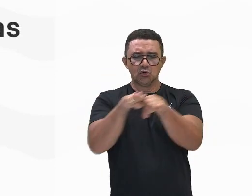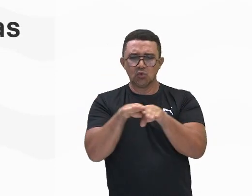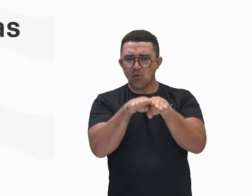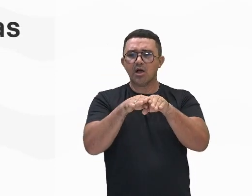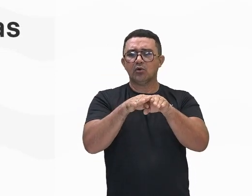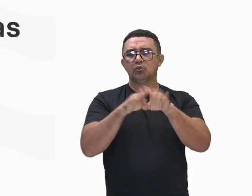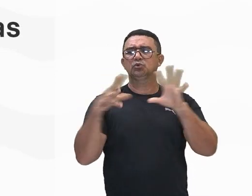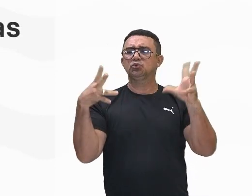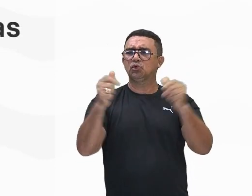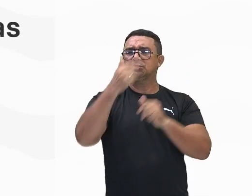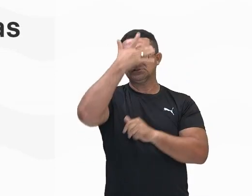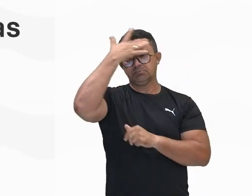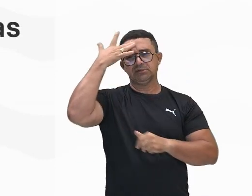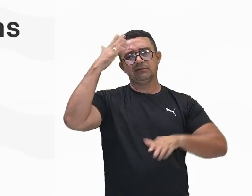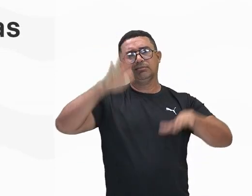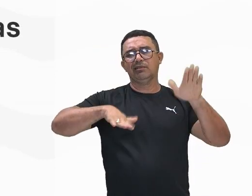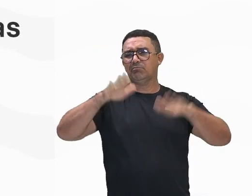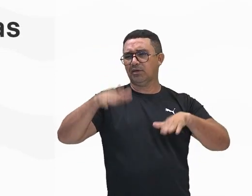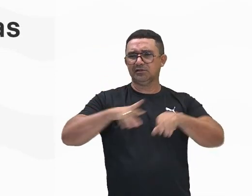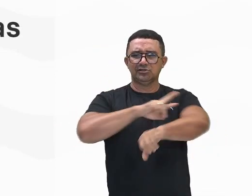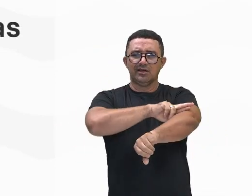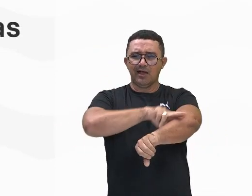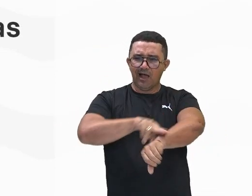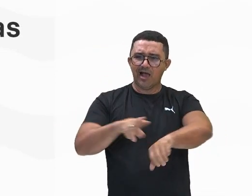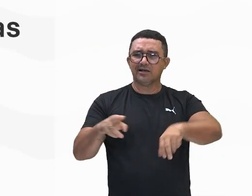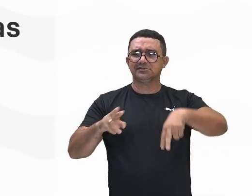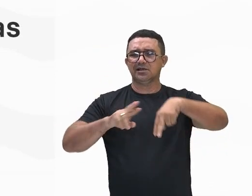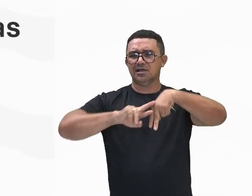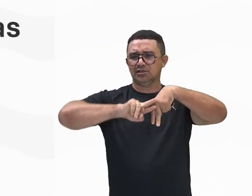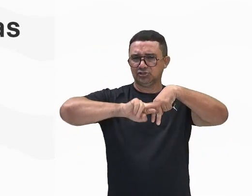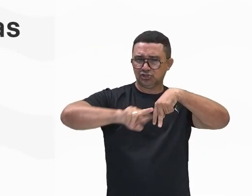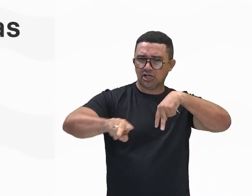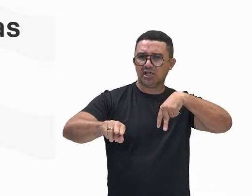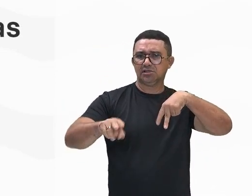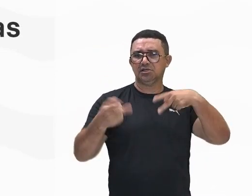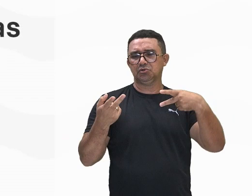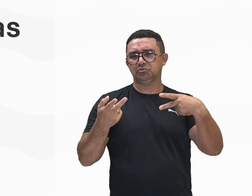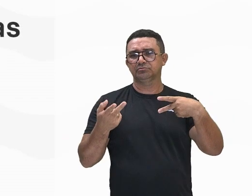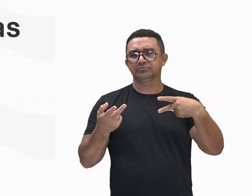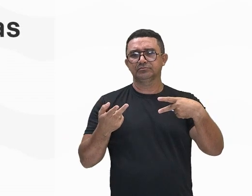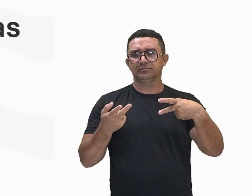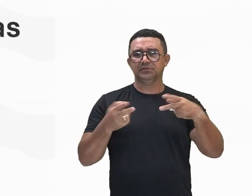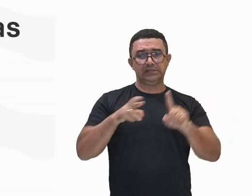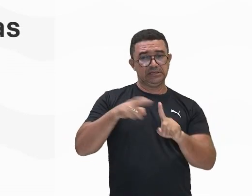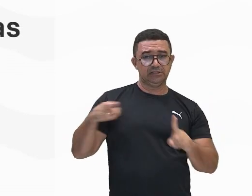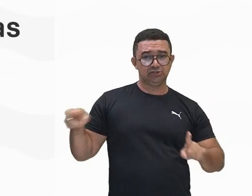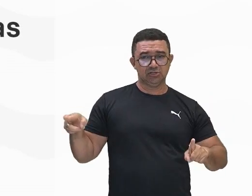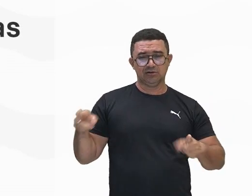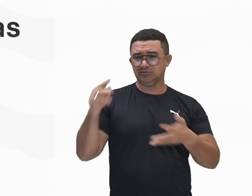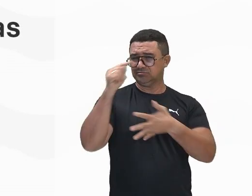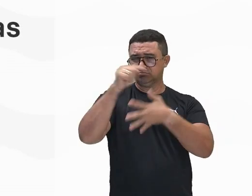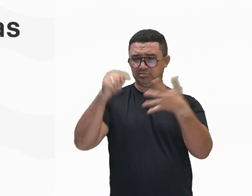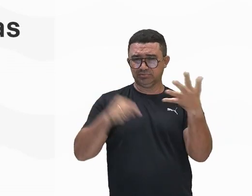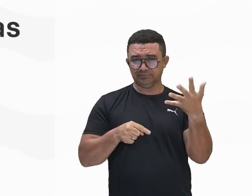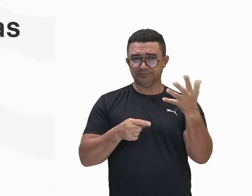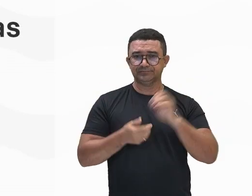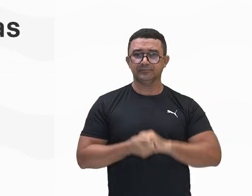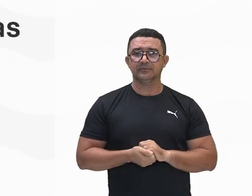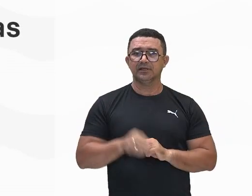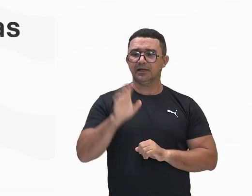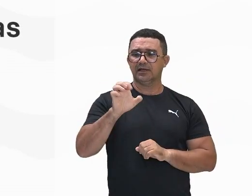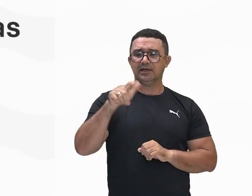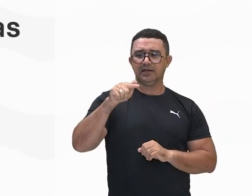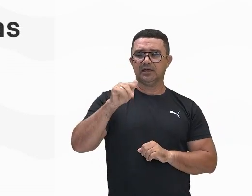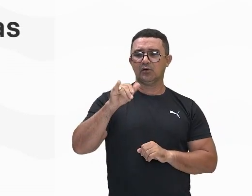pessoas, independente de sua raça, gênero, orientação sexual, religião e etc. Equidade